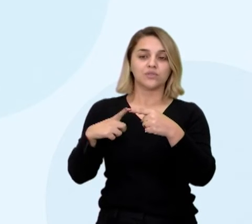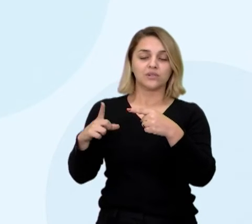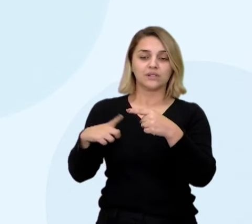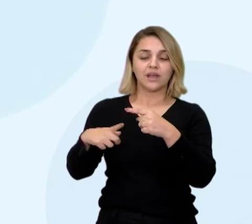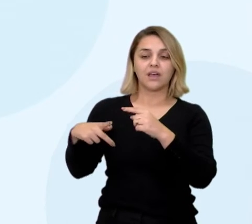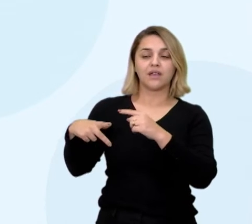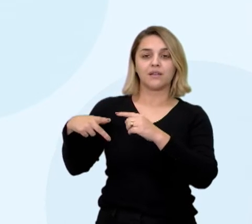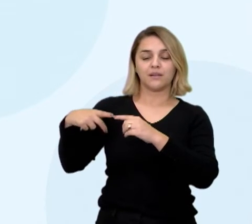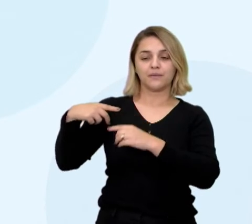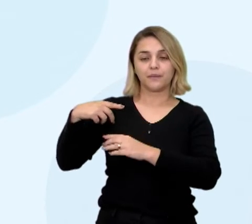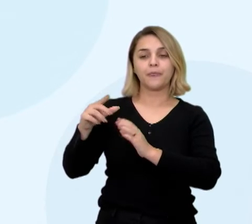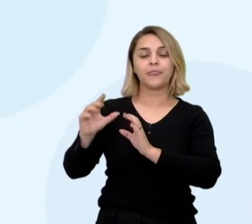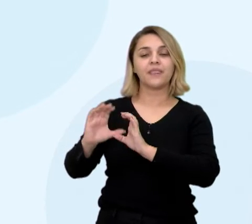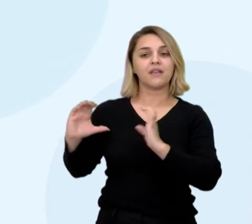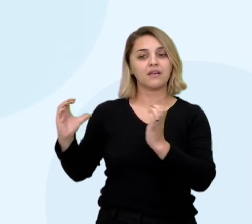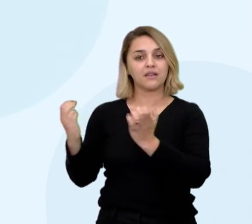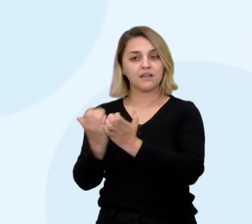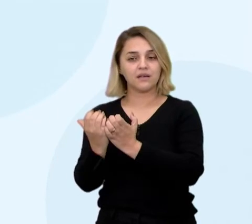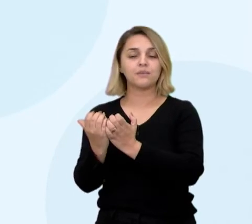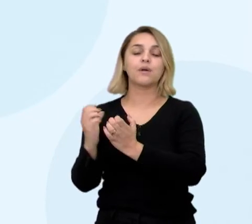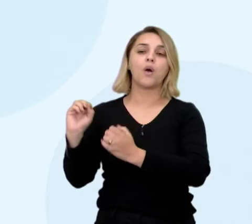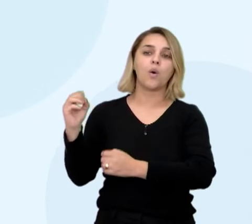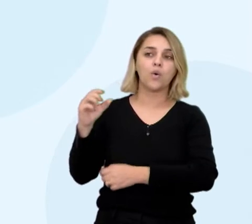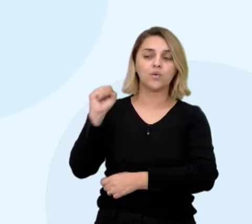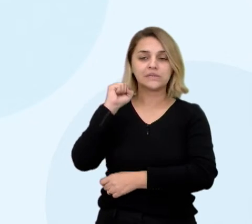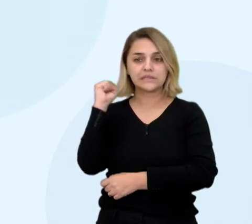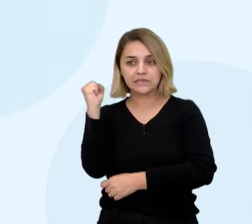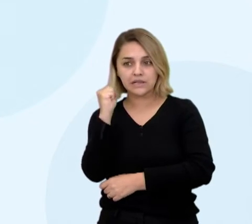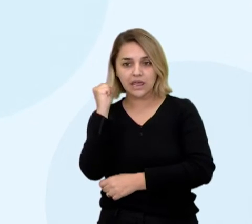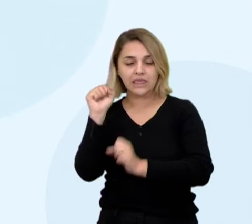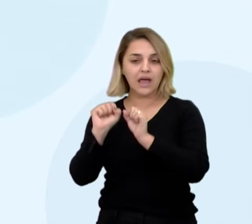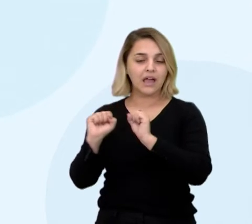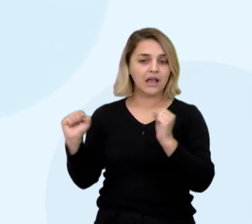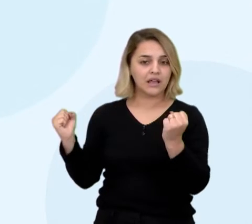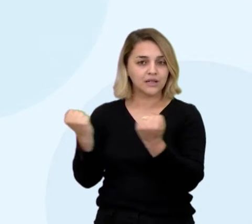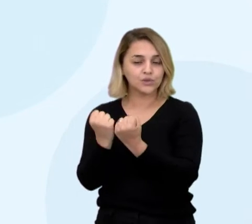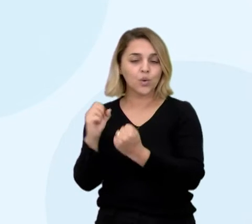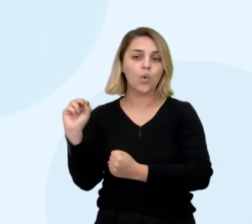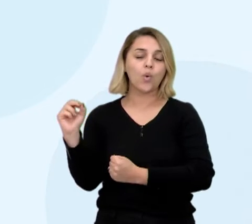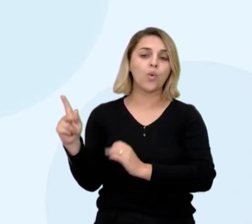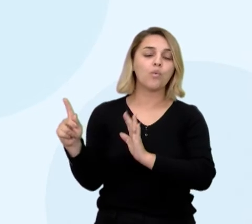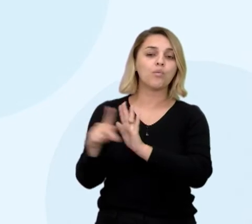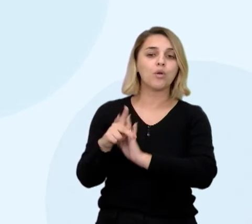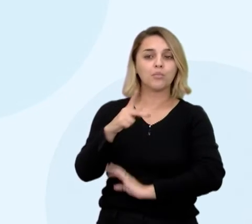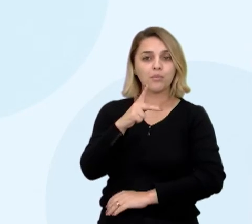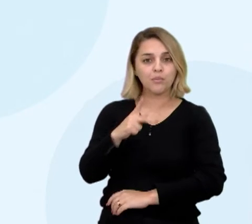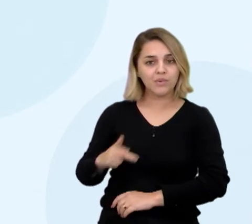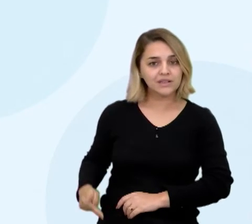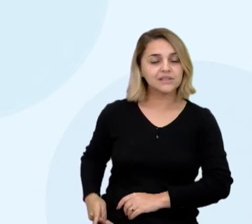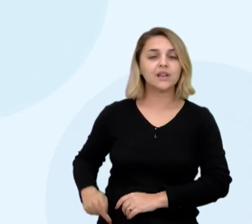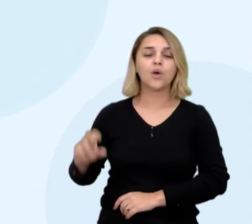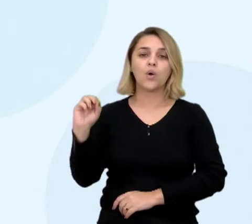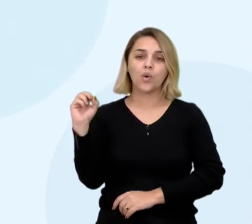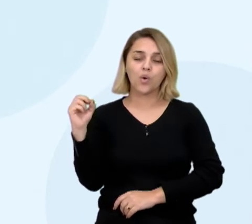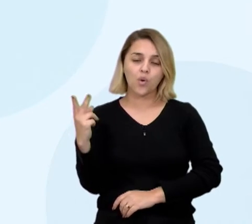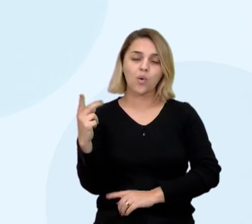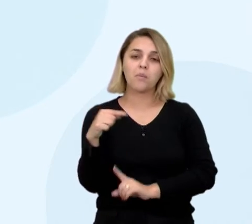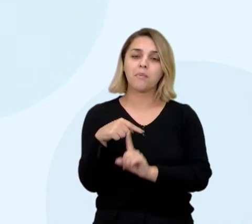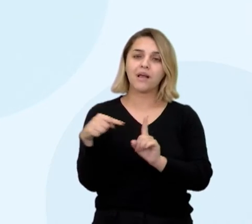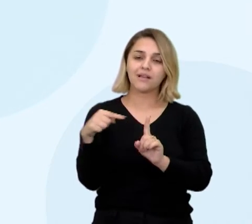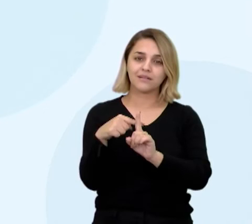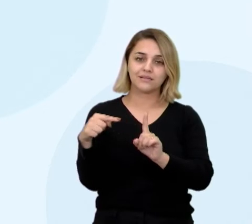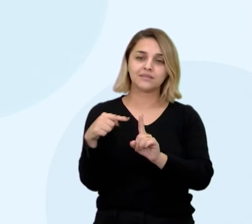do Senado, ou a própria presidente da República, ou então por mais da metade